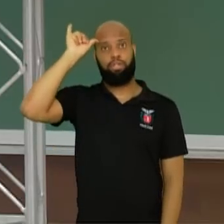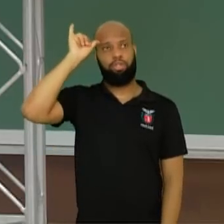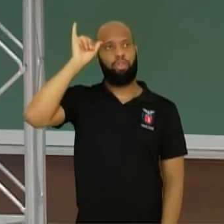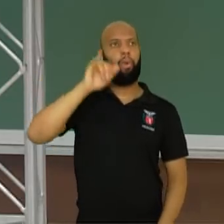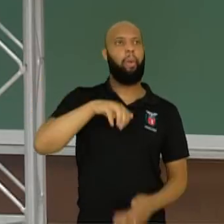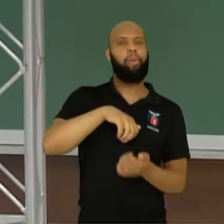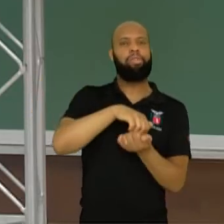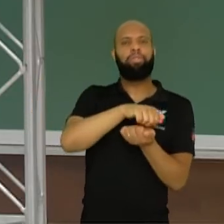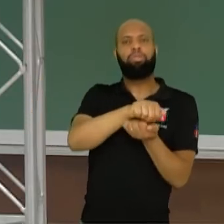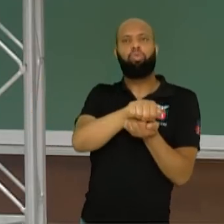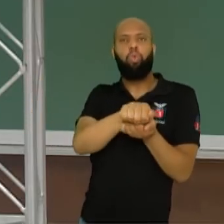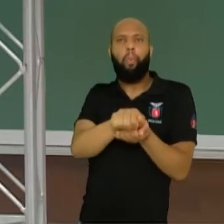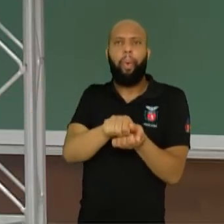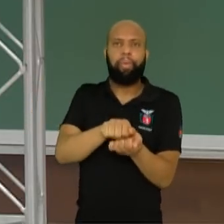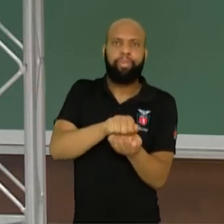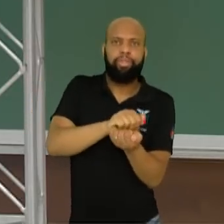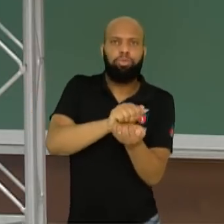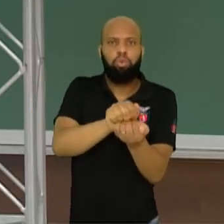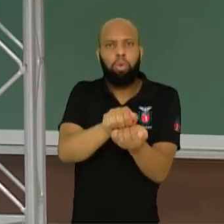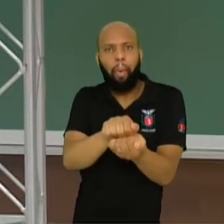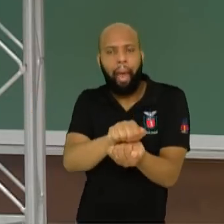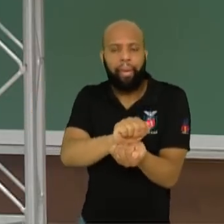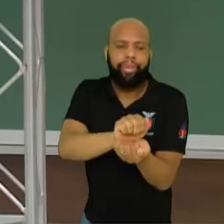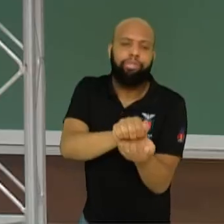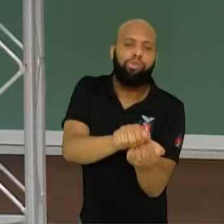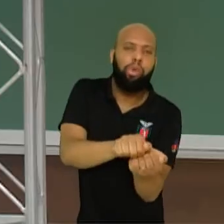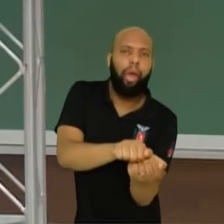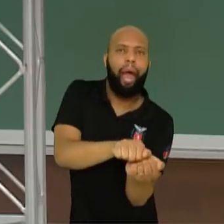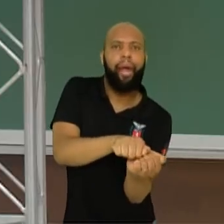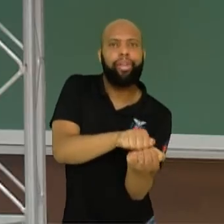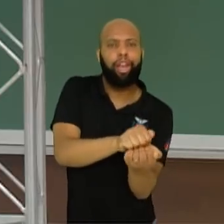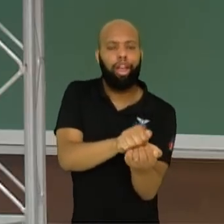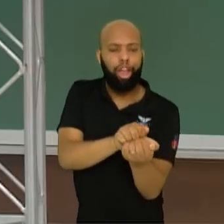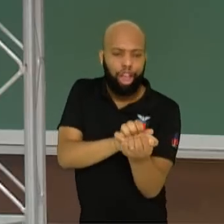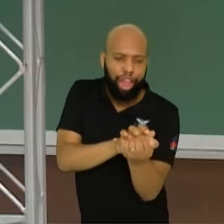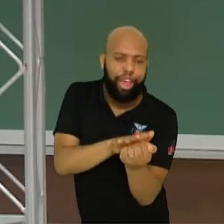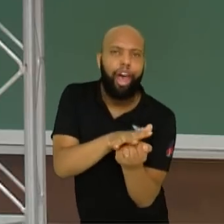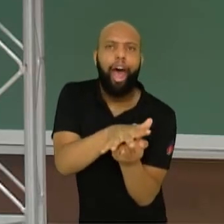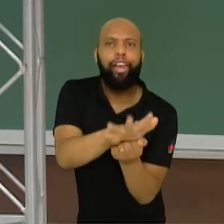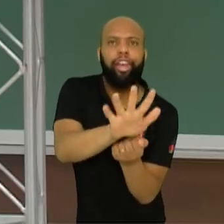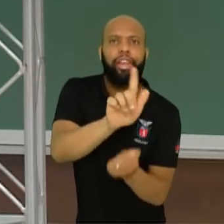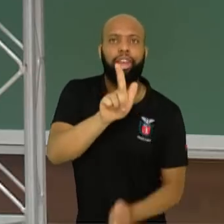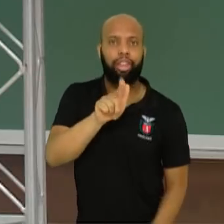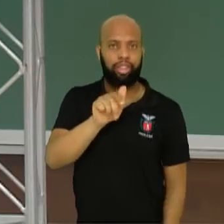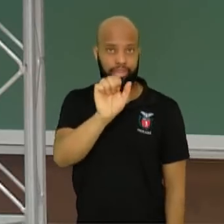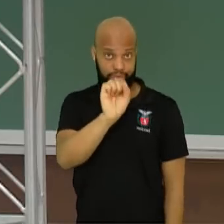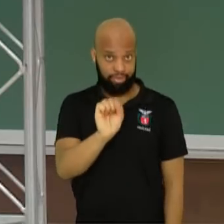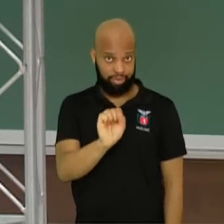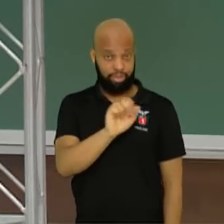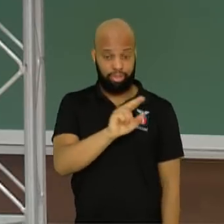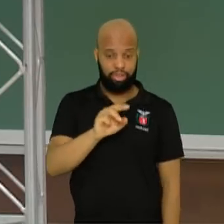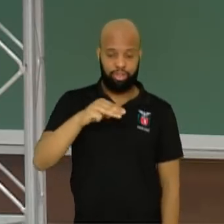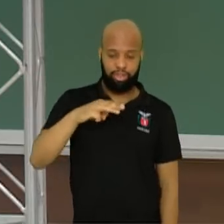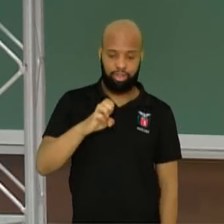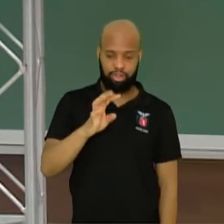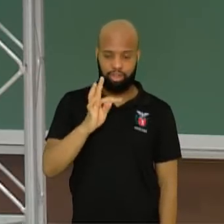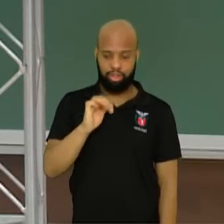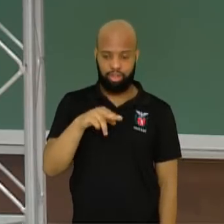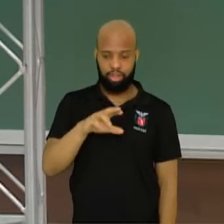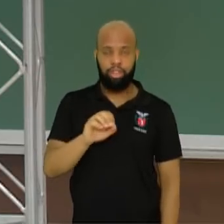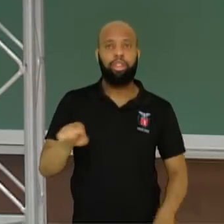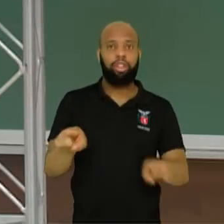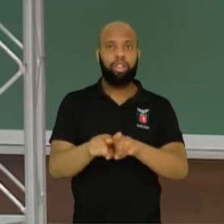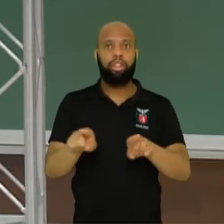estão ali no pasto se alimentando, eles eliminam esses gases, esse metano, pelos seus arrotos ou